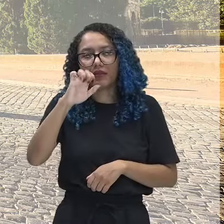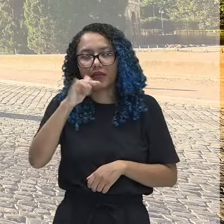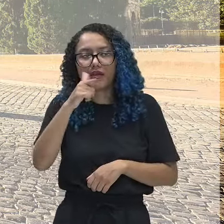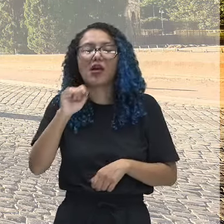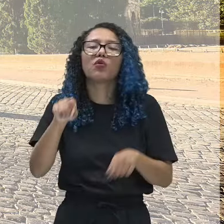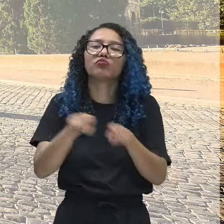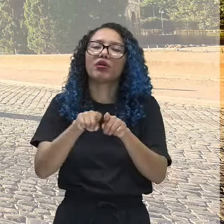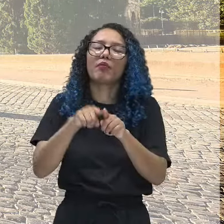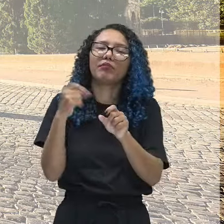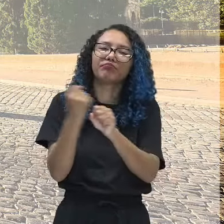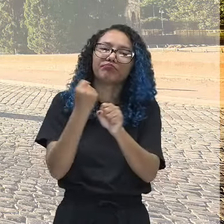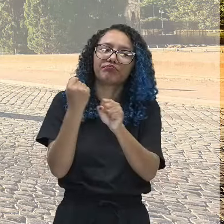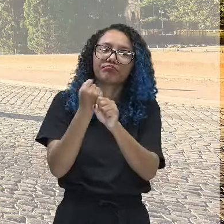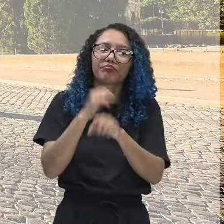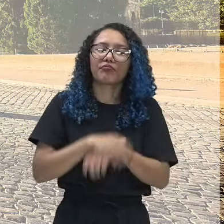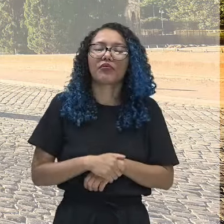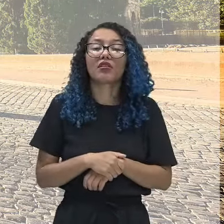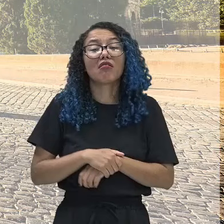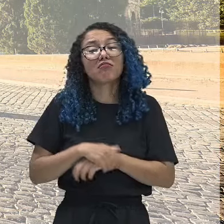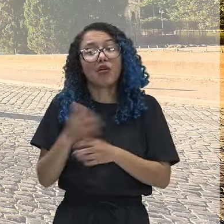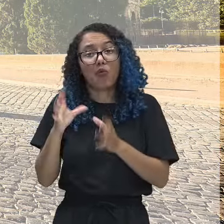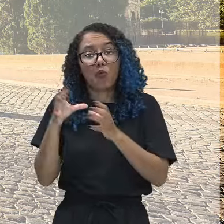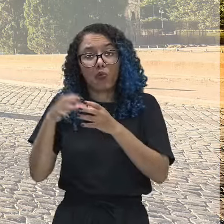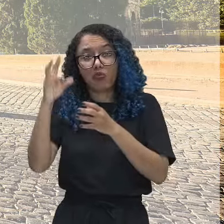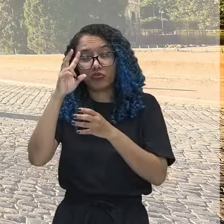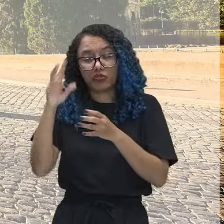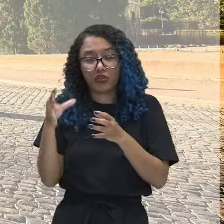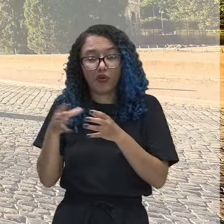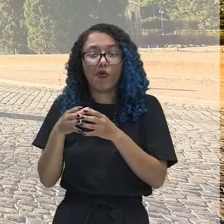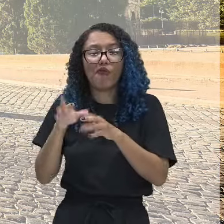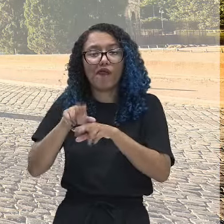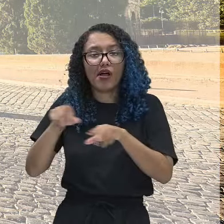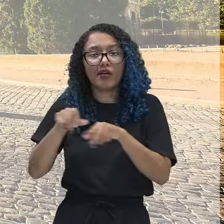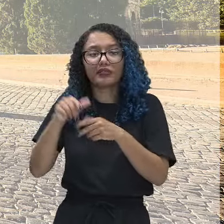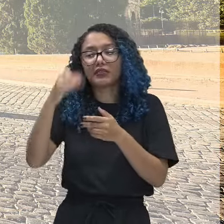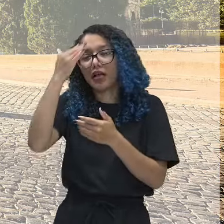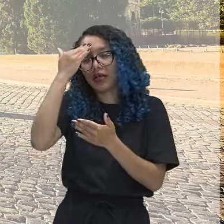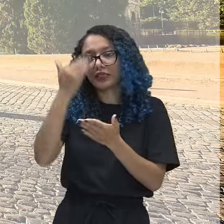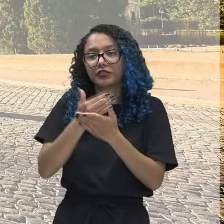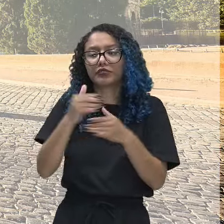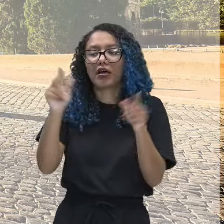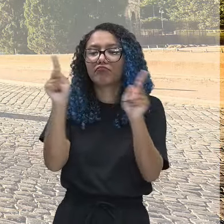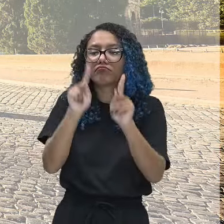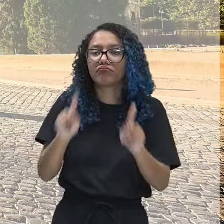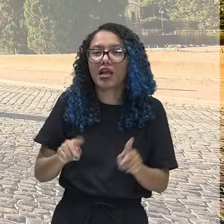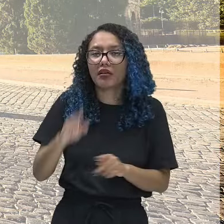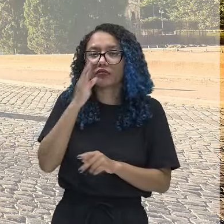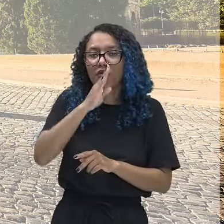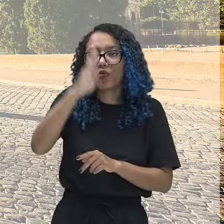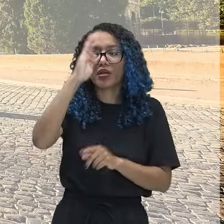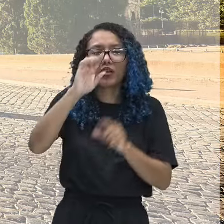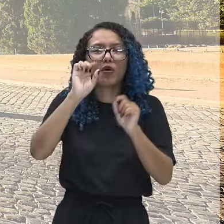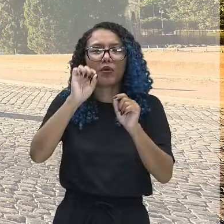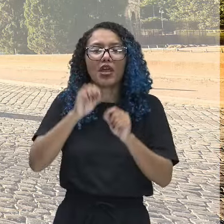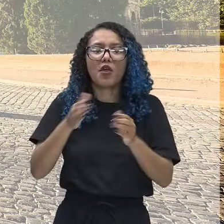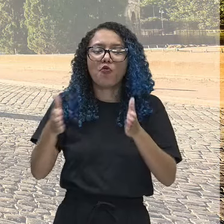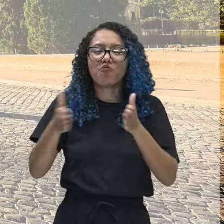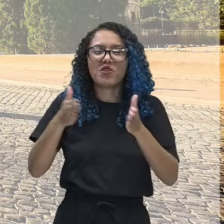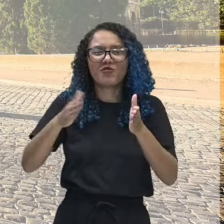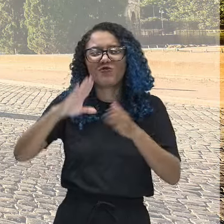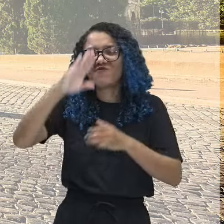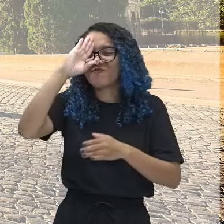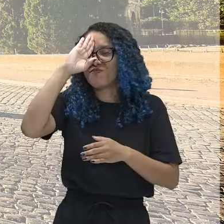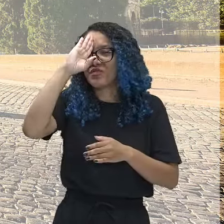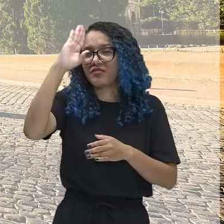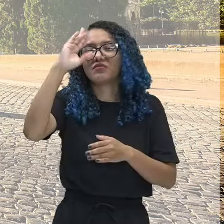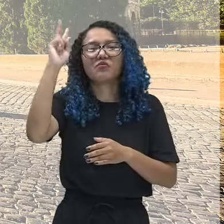Roma. Muitos historiadores, inclusive, consideram o período da Pax Romana como grande apogeu da história